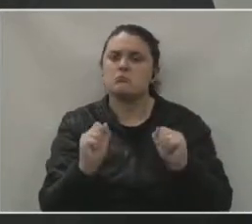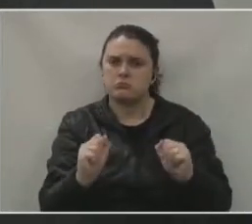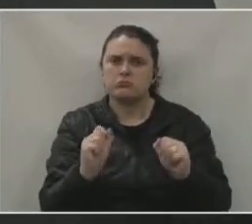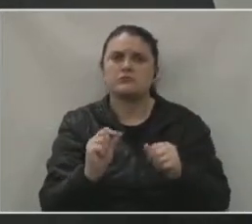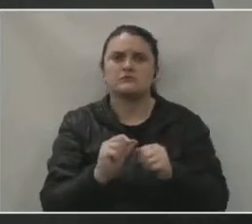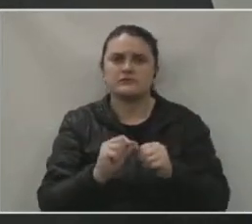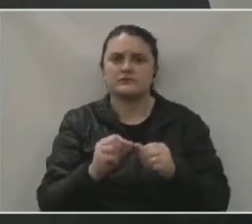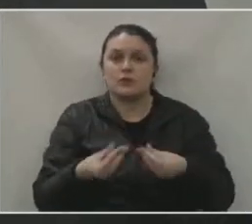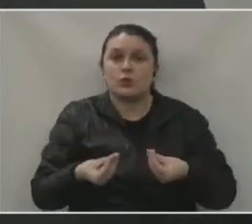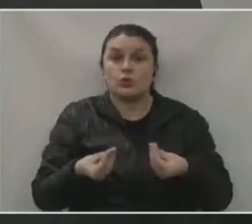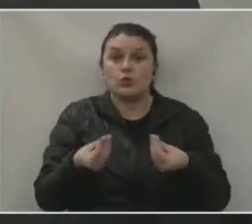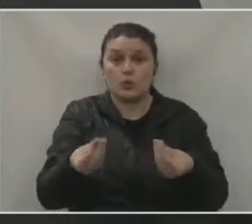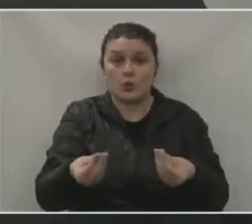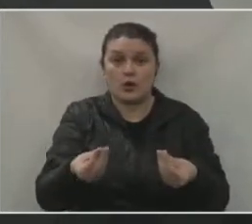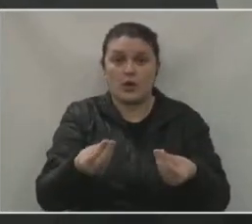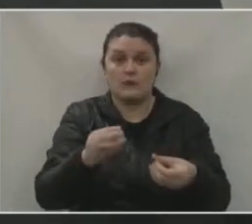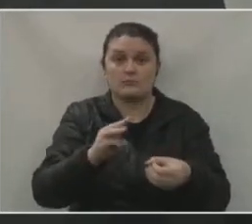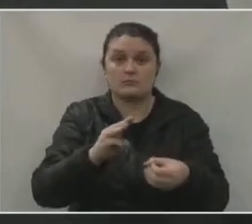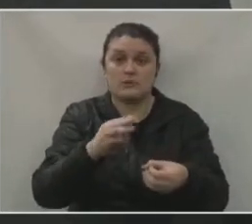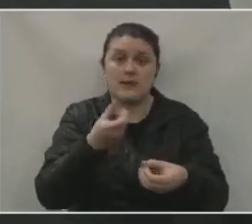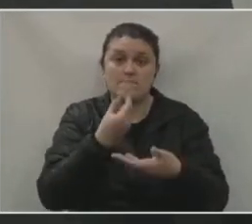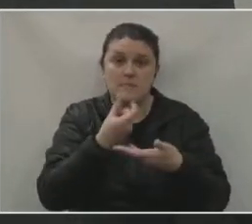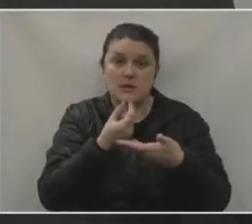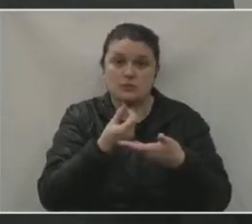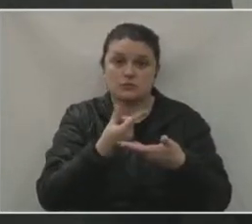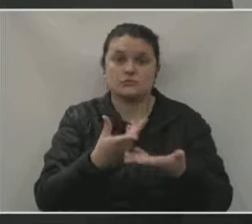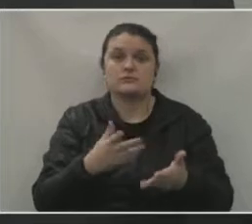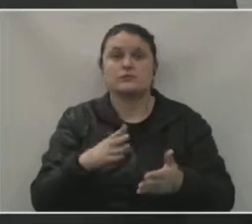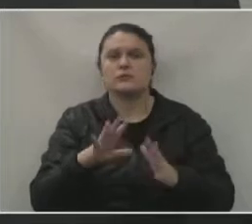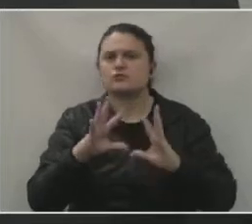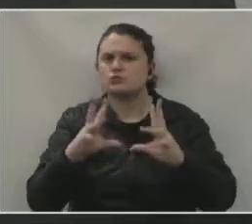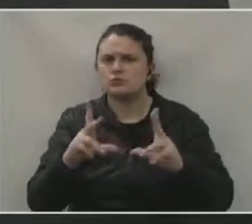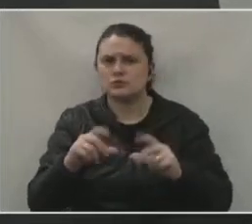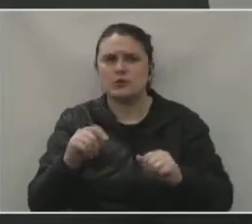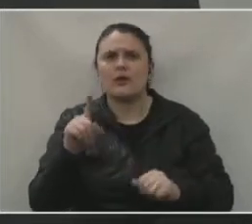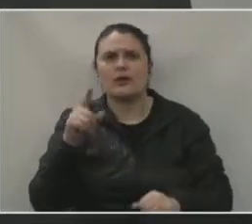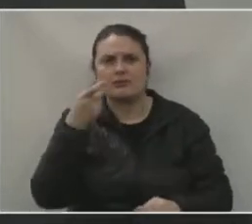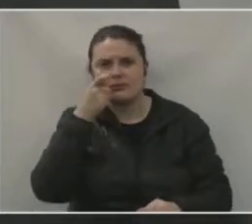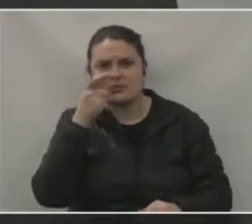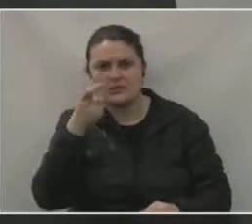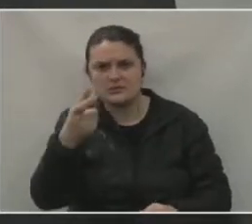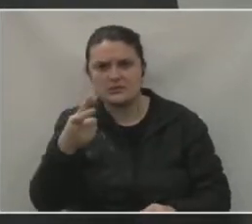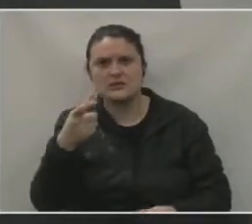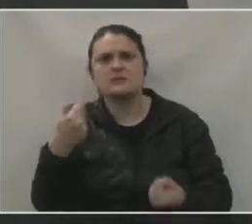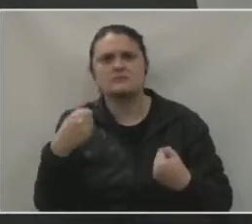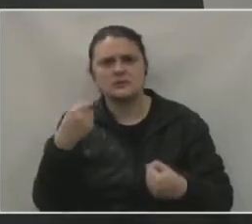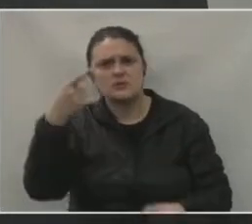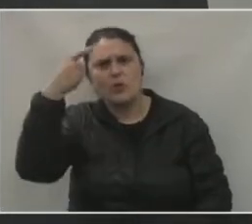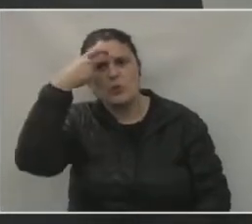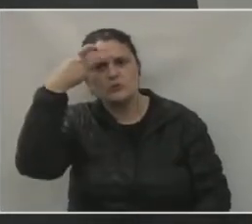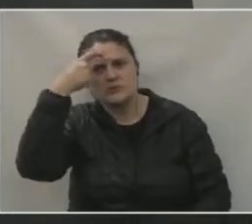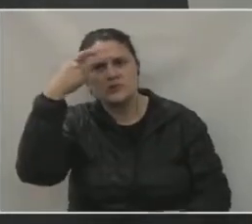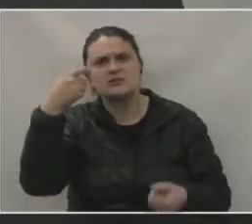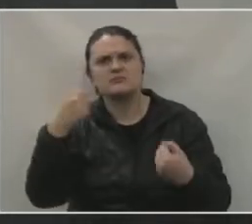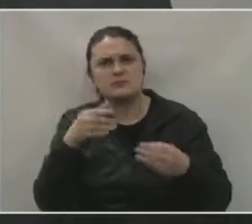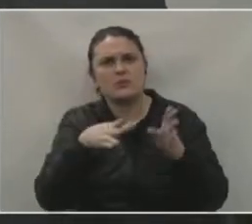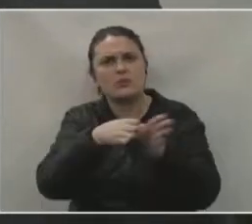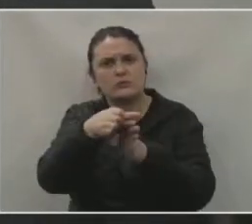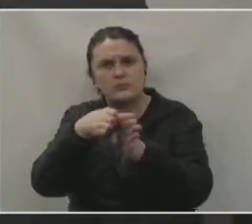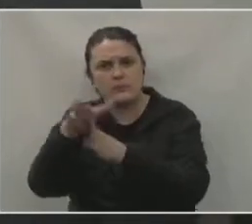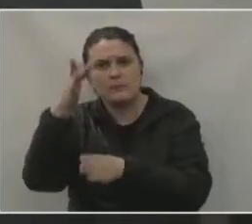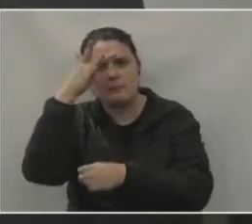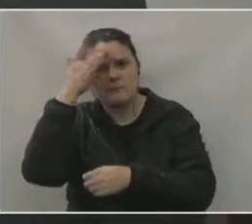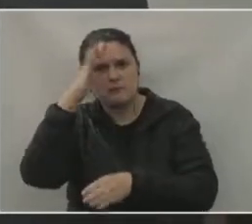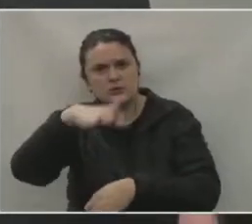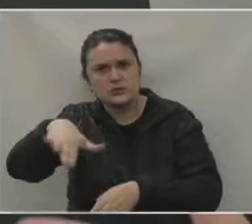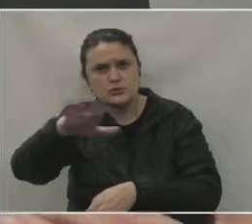feita a doação ao município desses medicamentos, né? Mas tudo isso também é muito interessante, a conscientização da população, né,